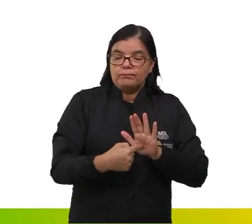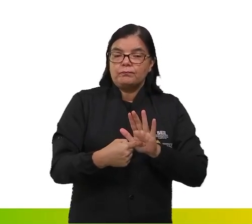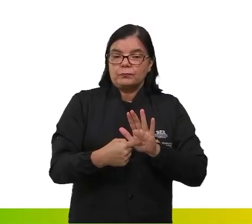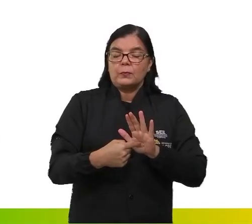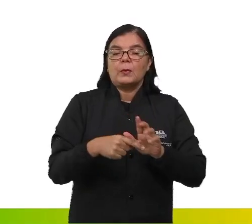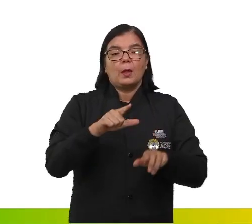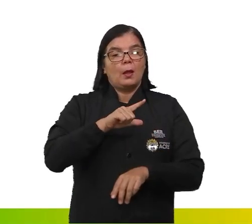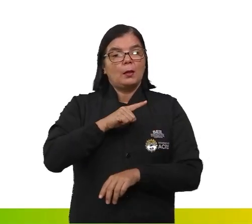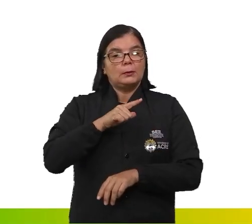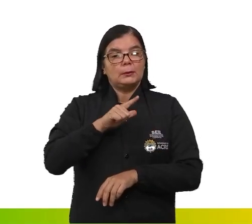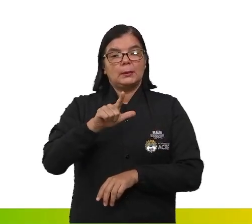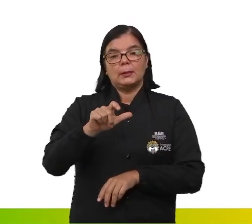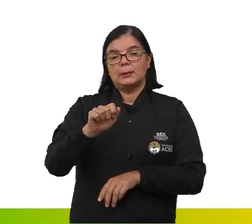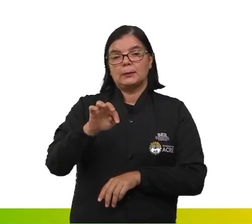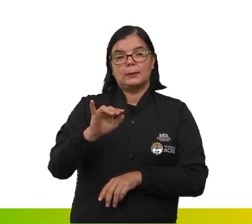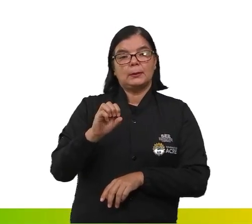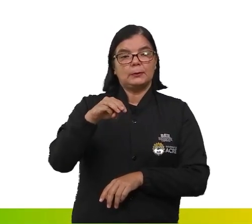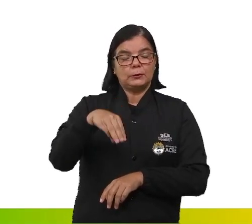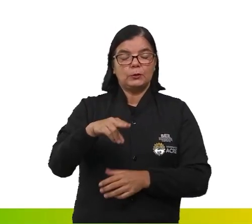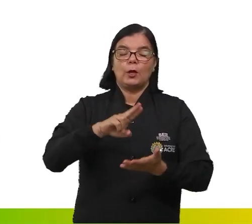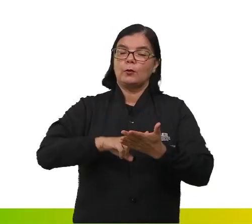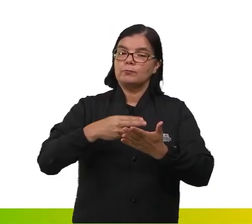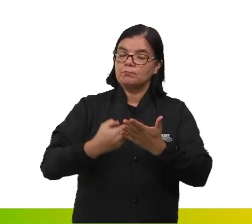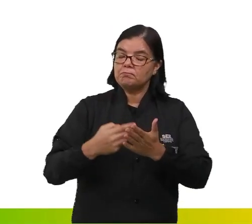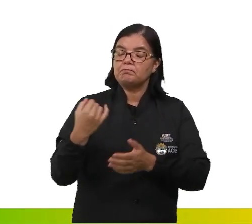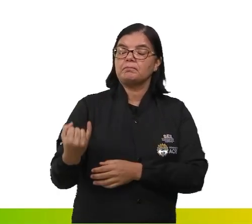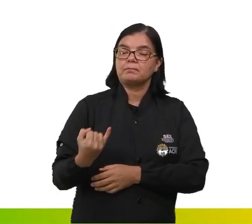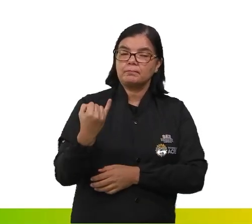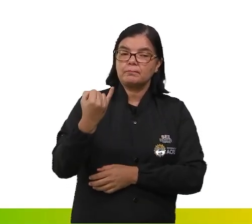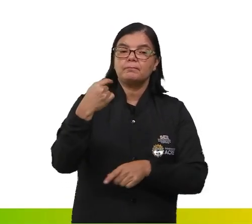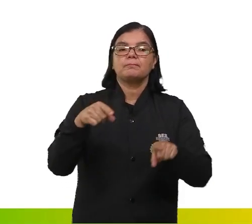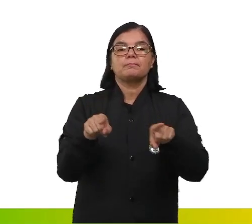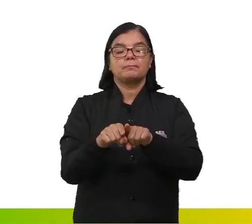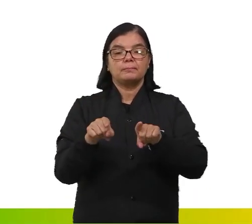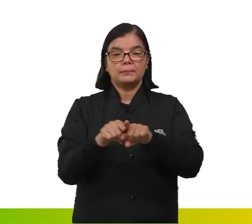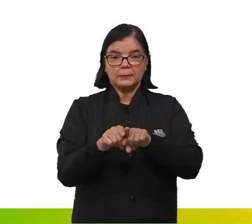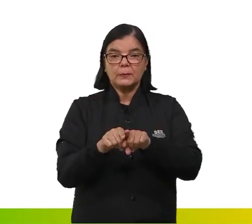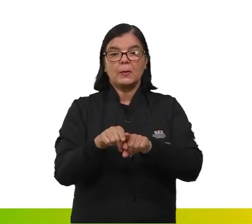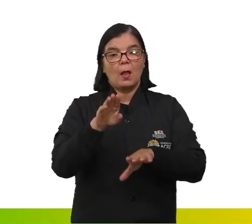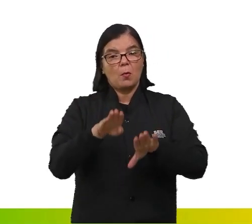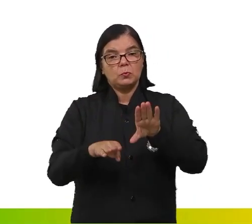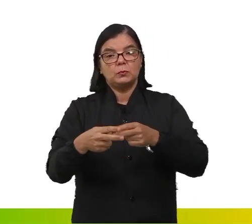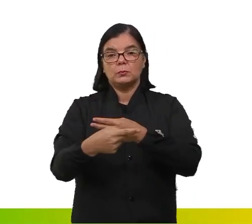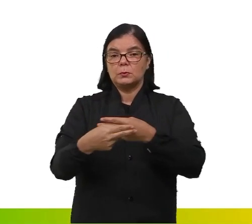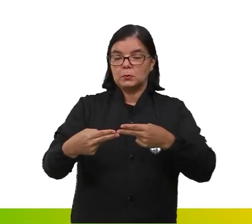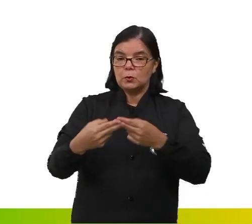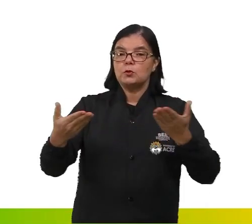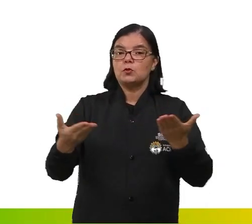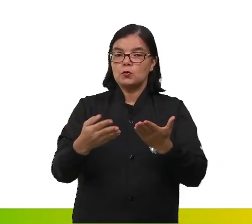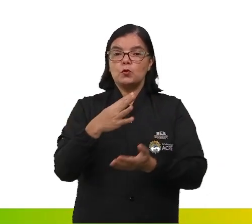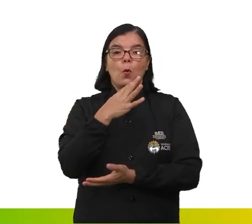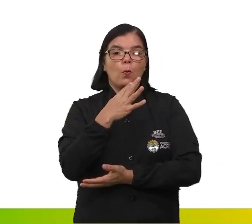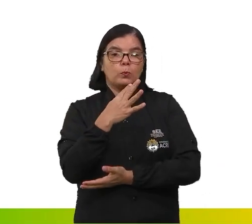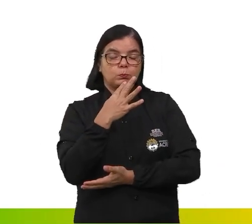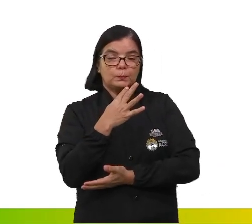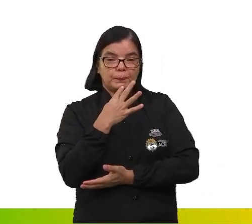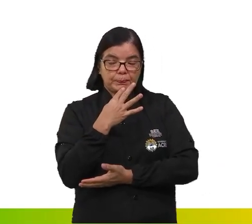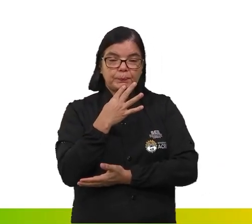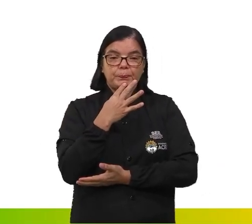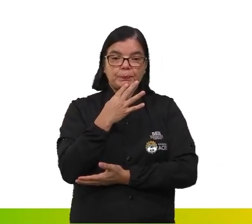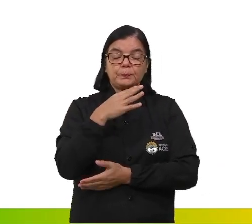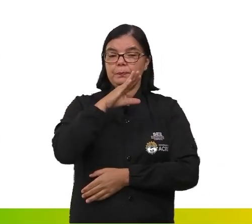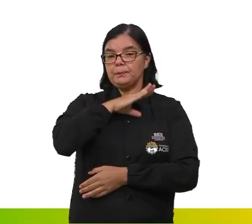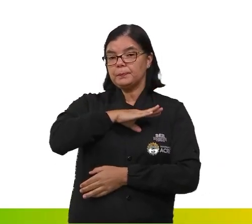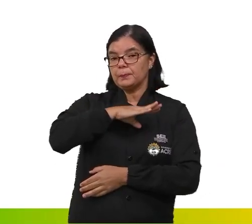latim e ela fez a tradução. Então é de grande importância também, porque muitas coisas que hoje nós conhecemos, inclusive na